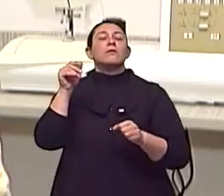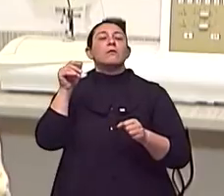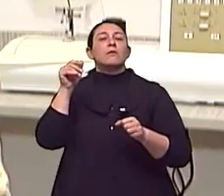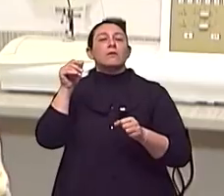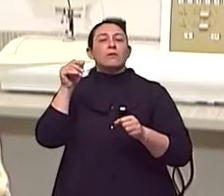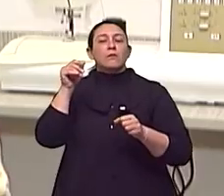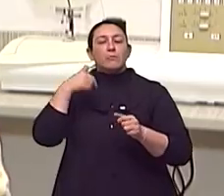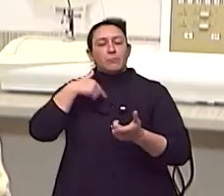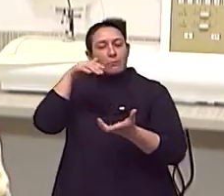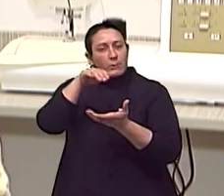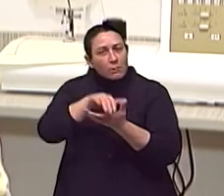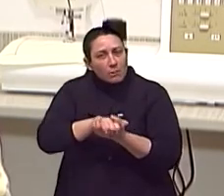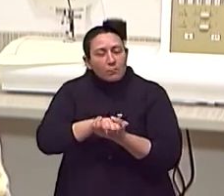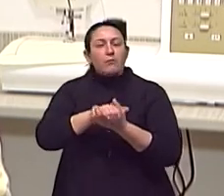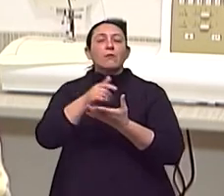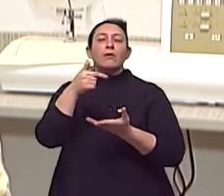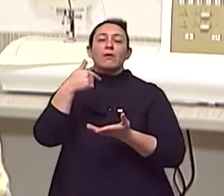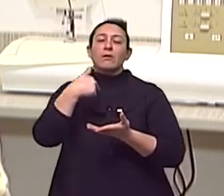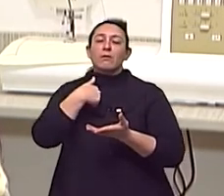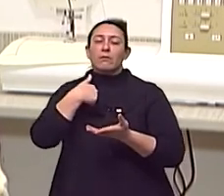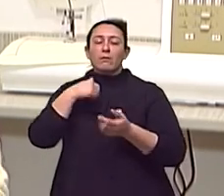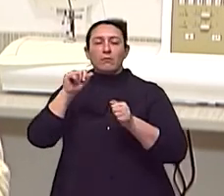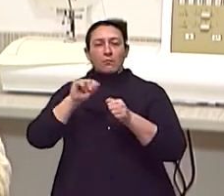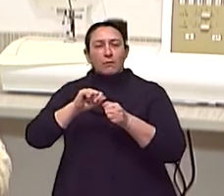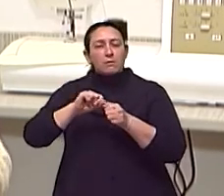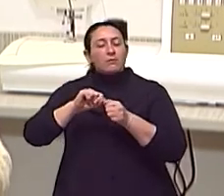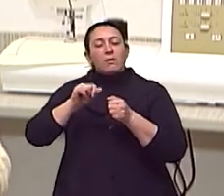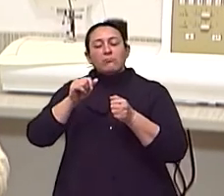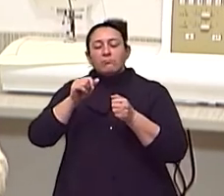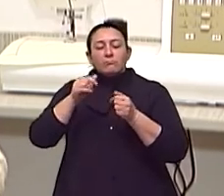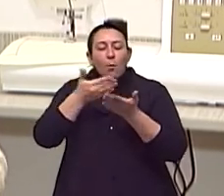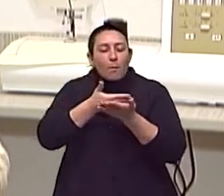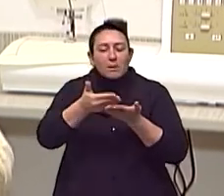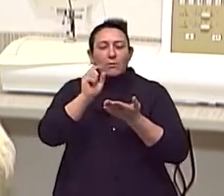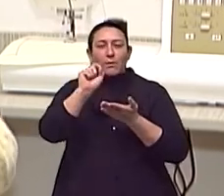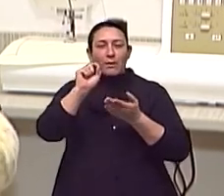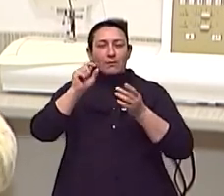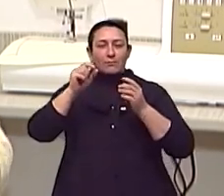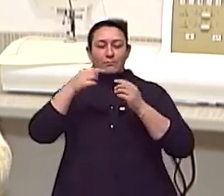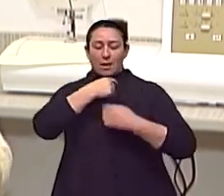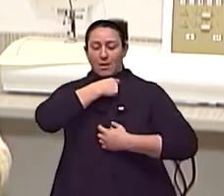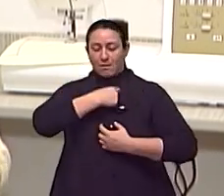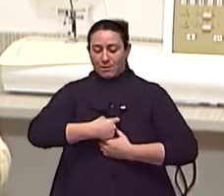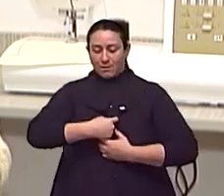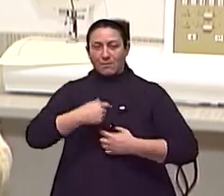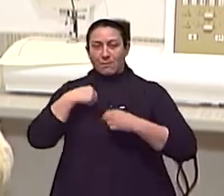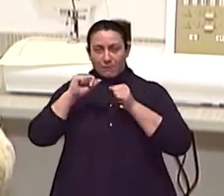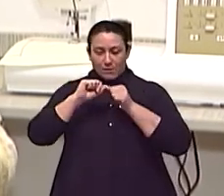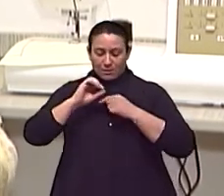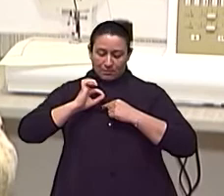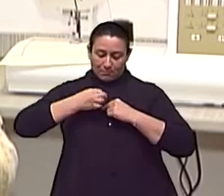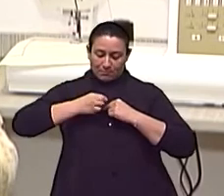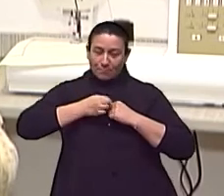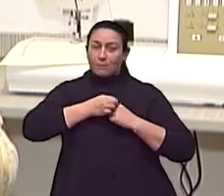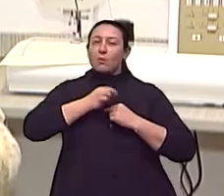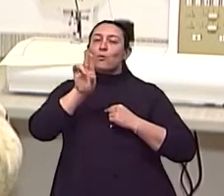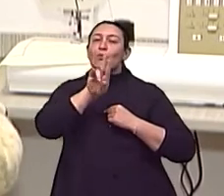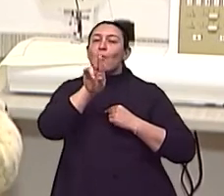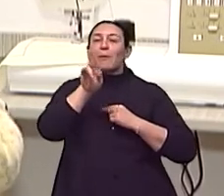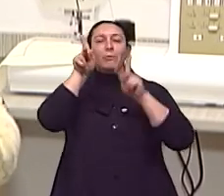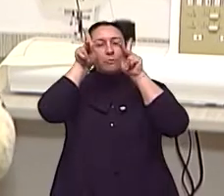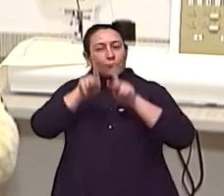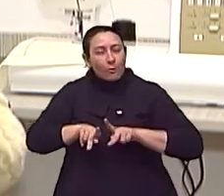tudo eu comecei a abordar uma site que tinhas para gravata então botar o nome Zinho da